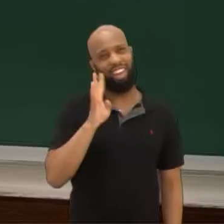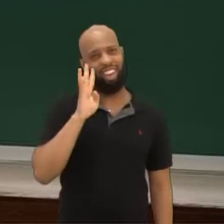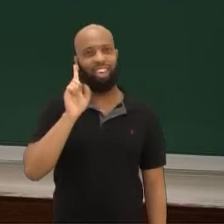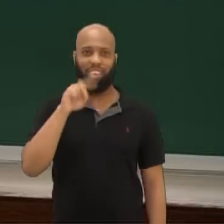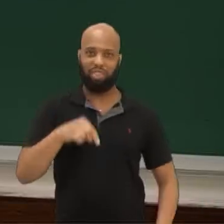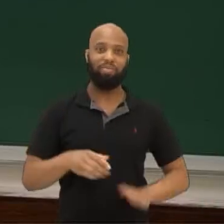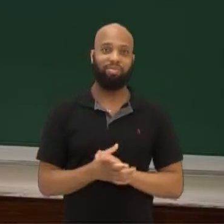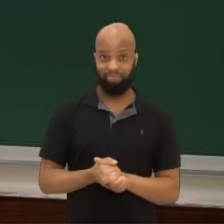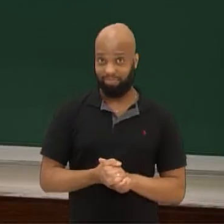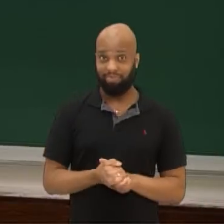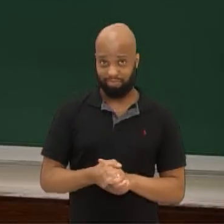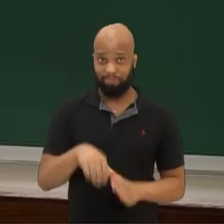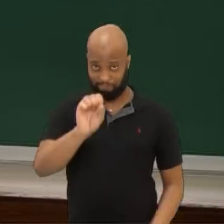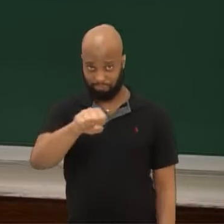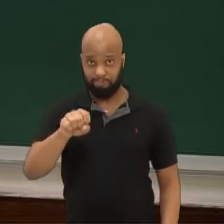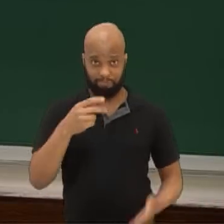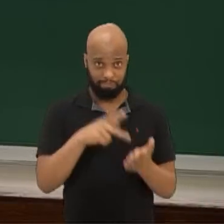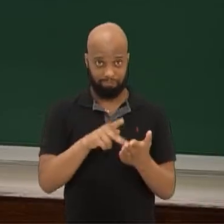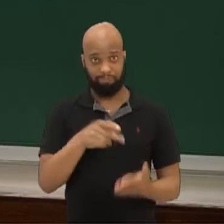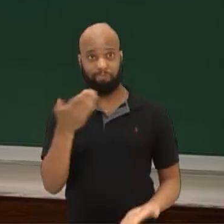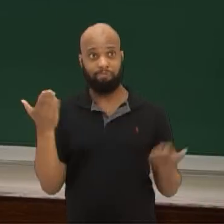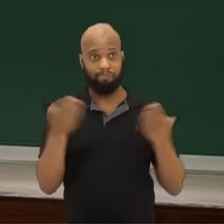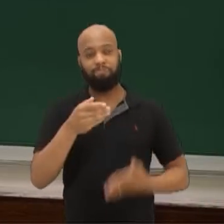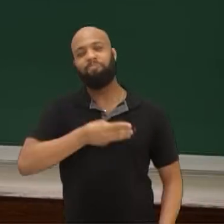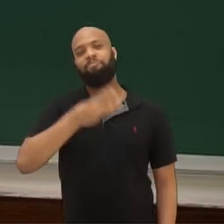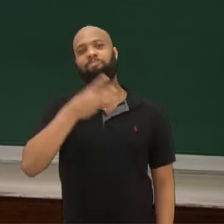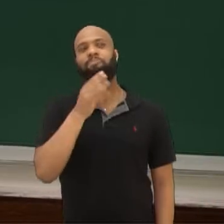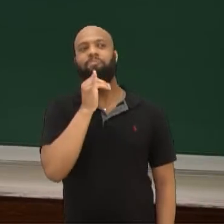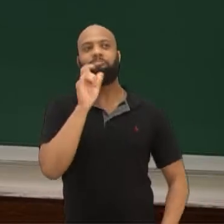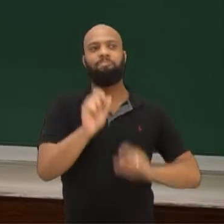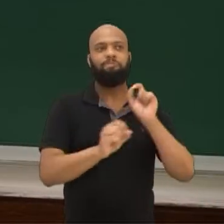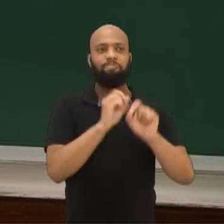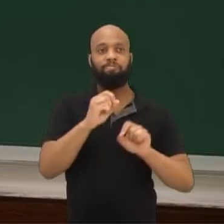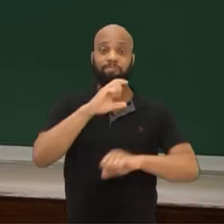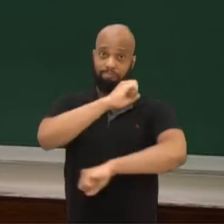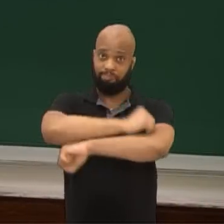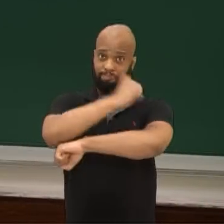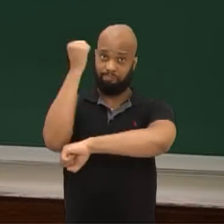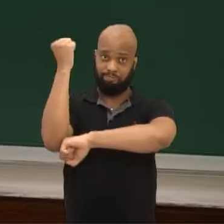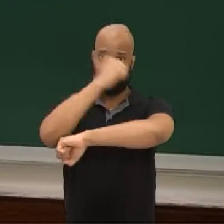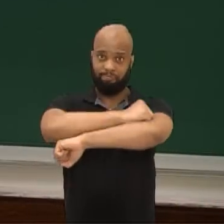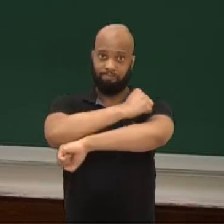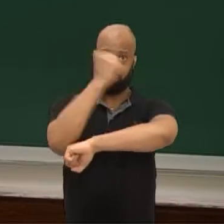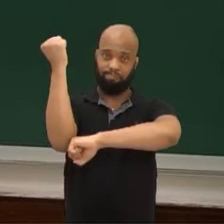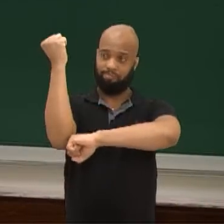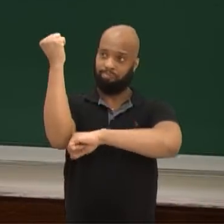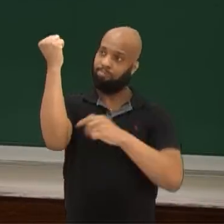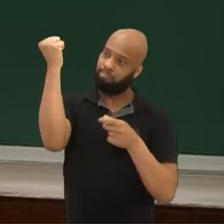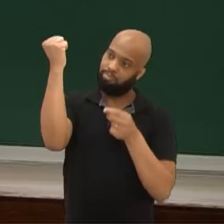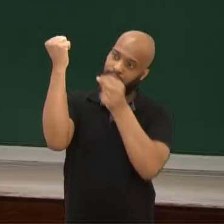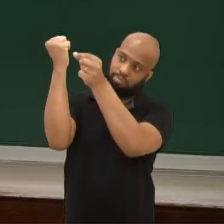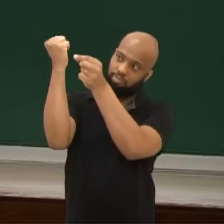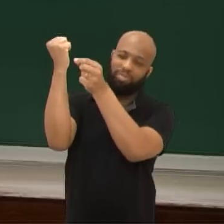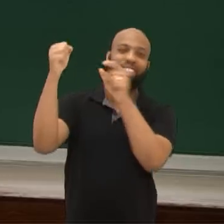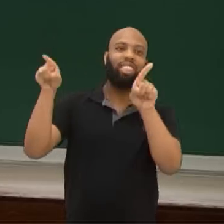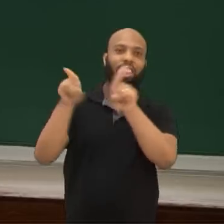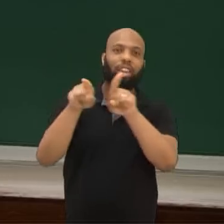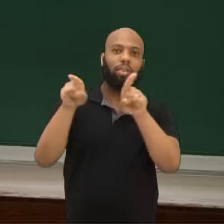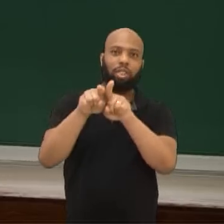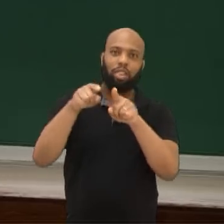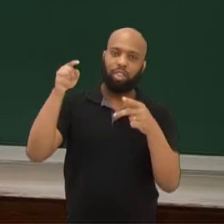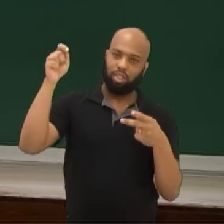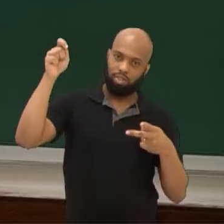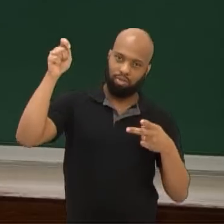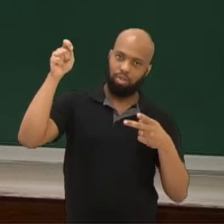construímos? Sim, não é? E o terceiro exemplo que a professora colocou foi uma janela, certo? Nas janelas também podemos encontrar